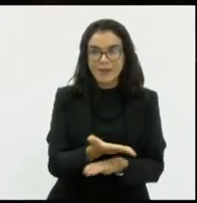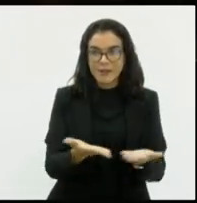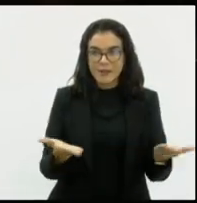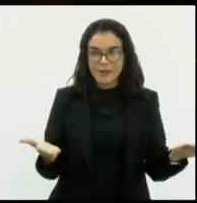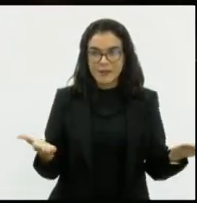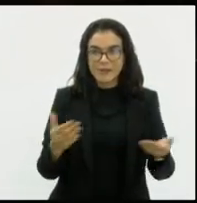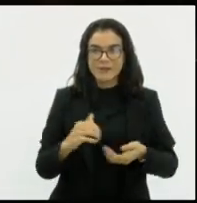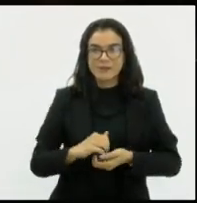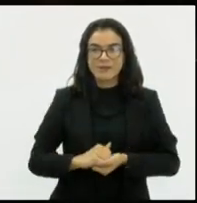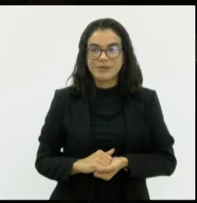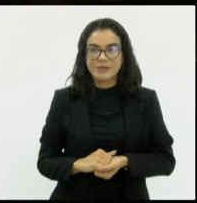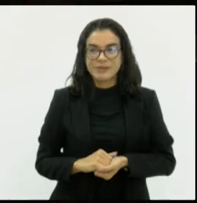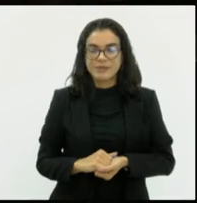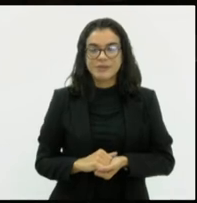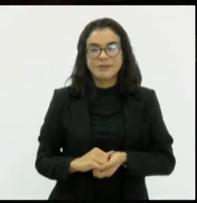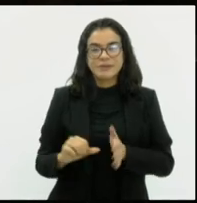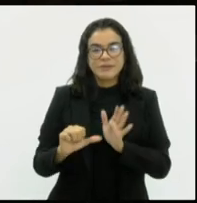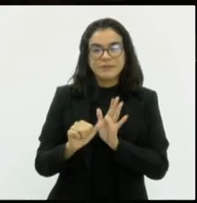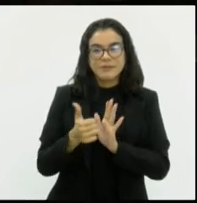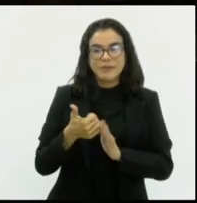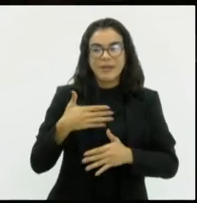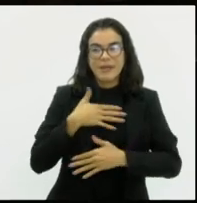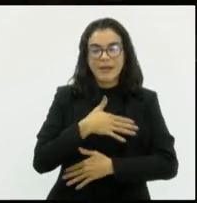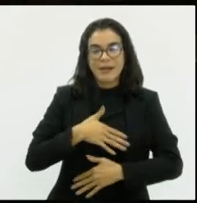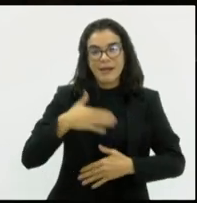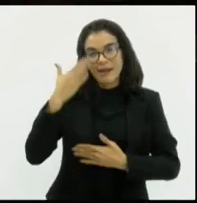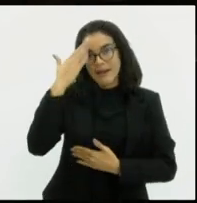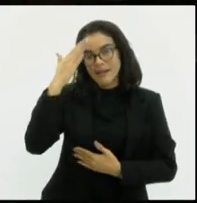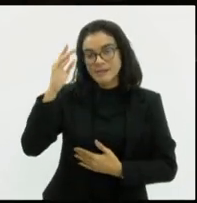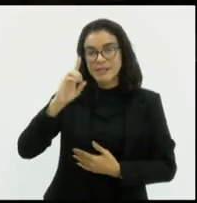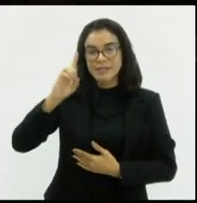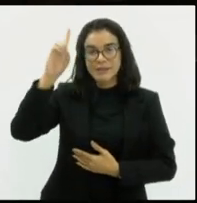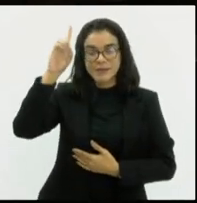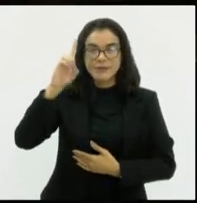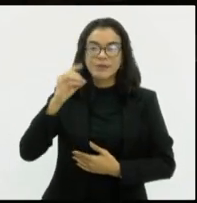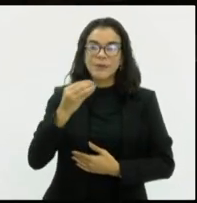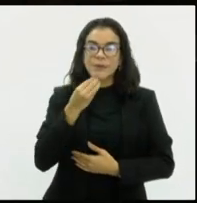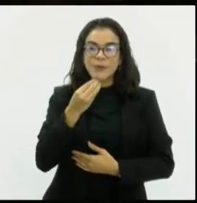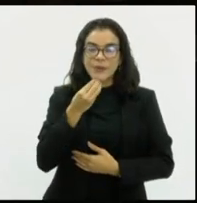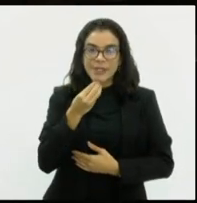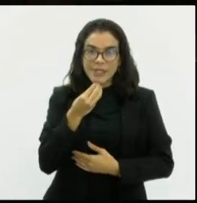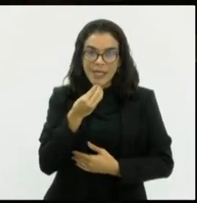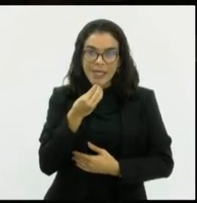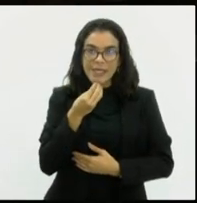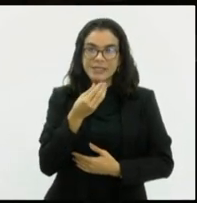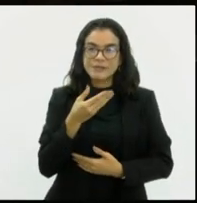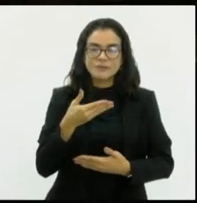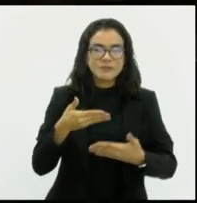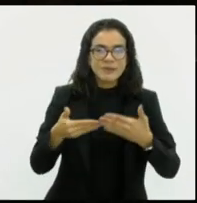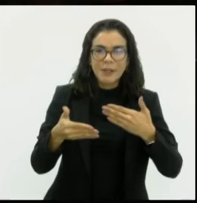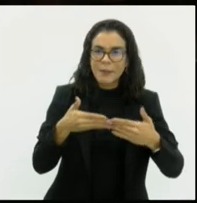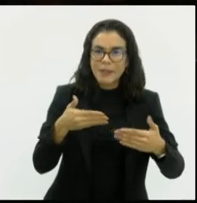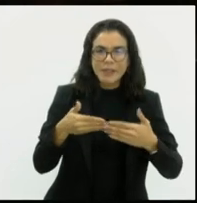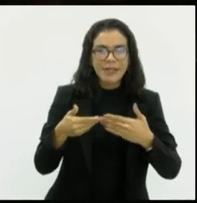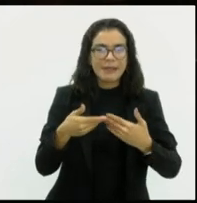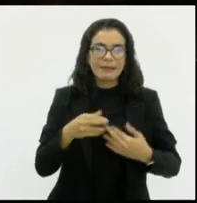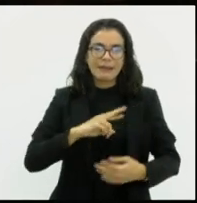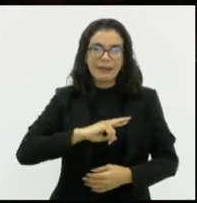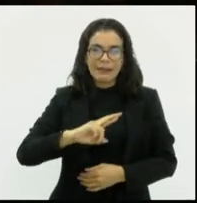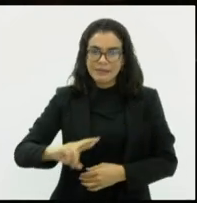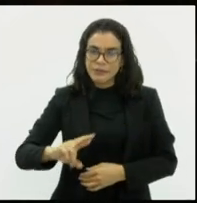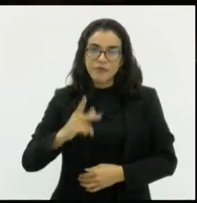presentes. Primeiramente, eu quero agradecer a Deus a oportunidade de estar aqui. Independente de credo religioso, eu estou falando de